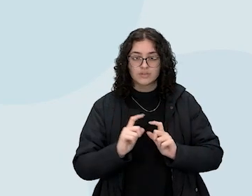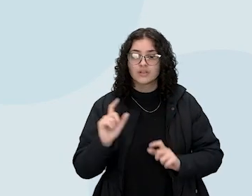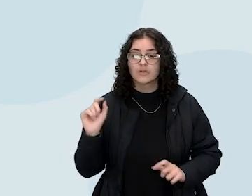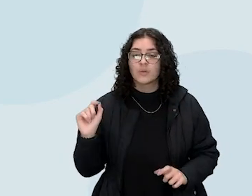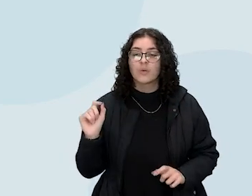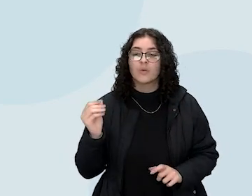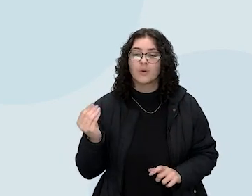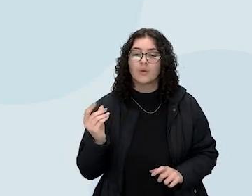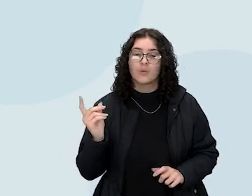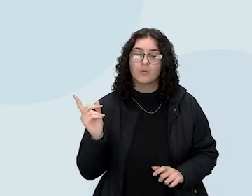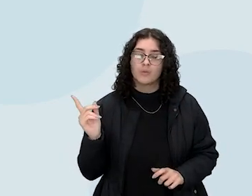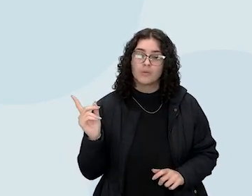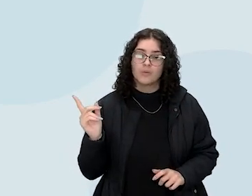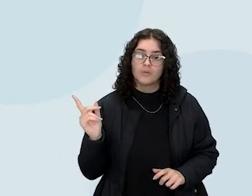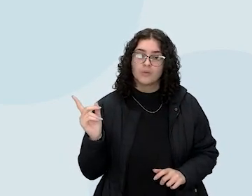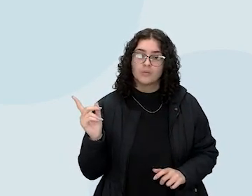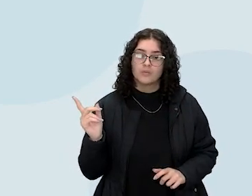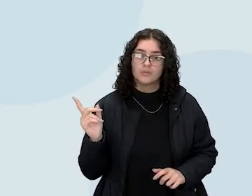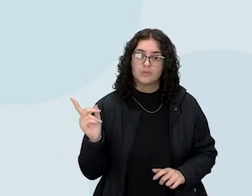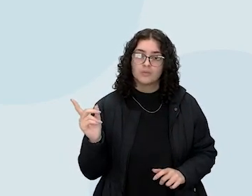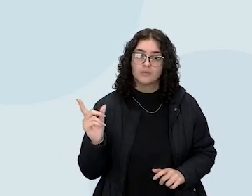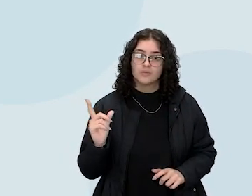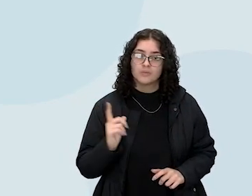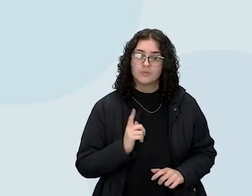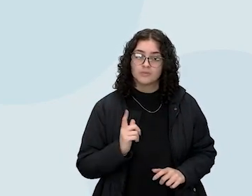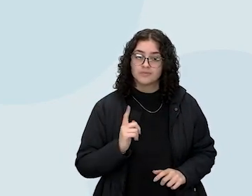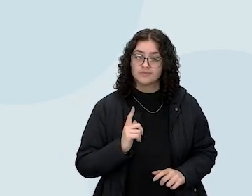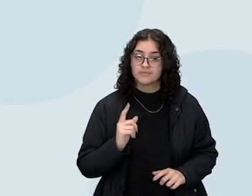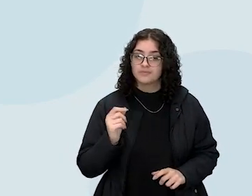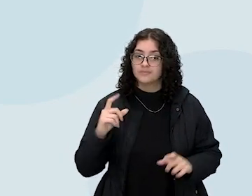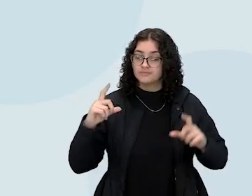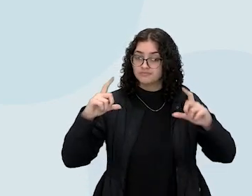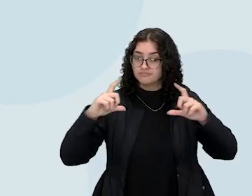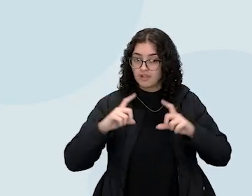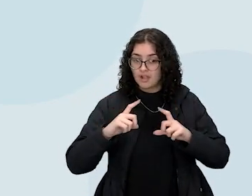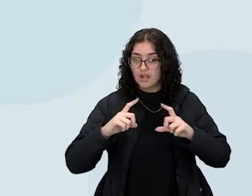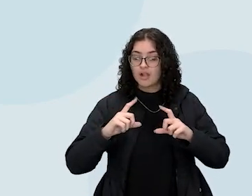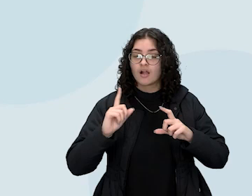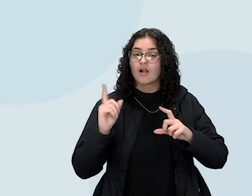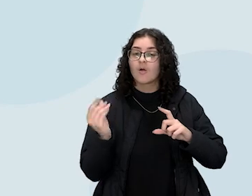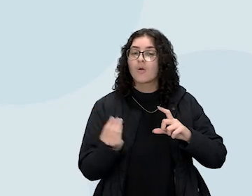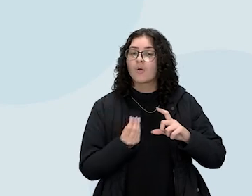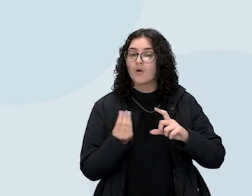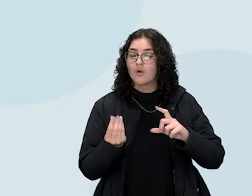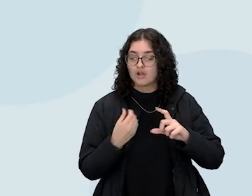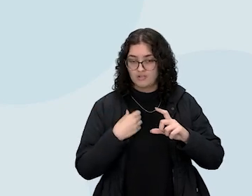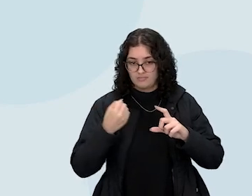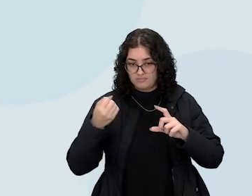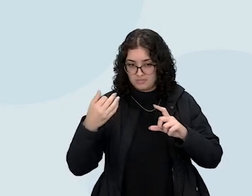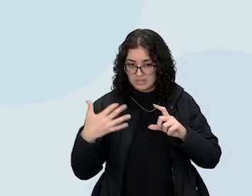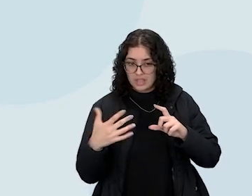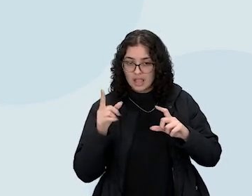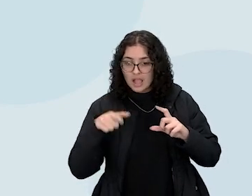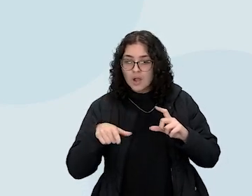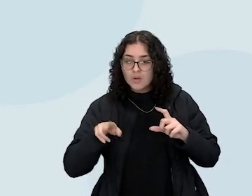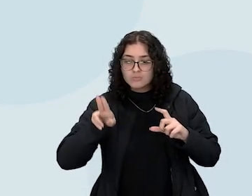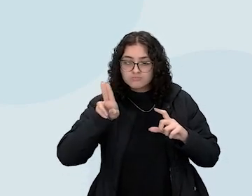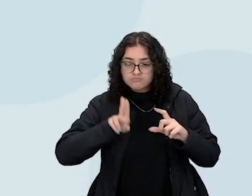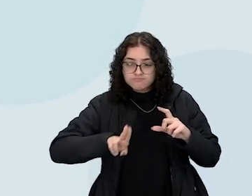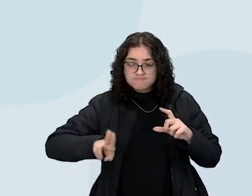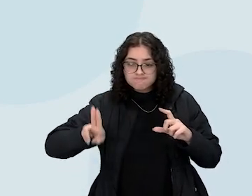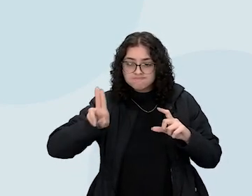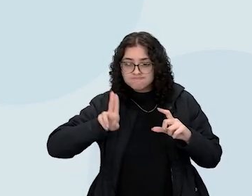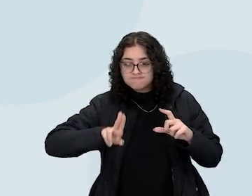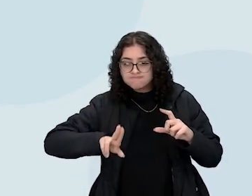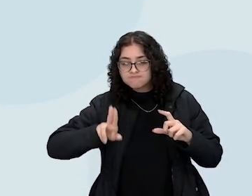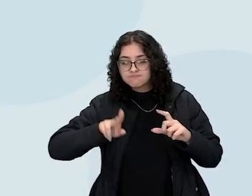a definição de um ácido por Bronsted-Lowry, onde eu comentei que essa é a que a gente mais utiliza